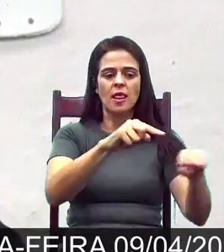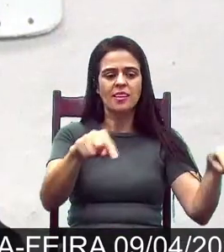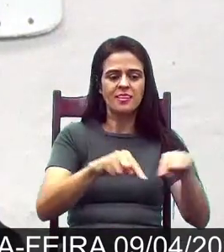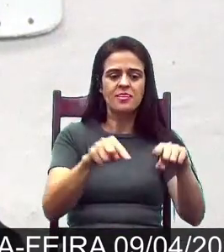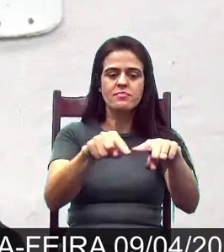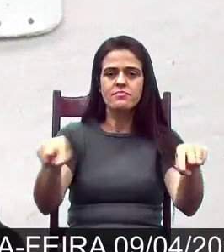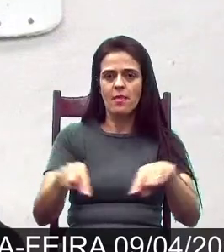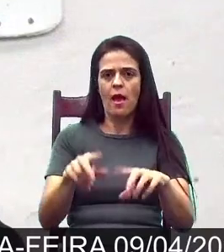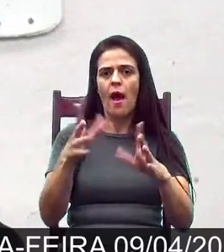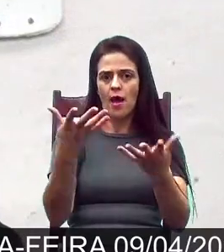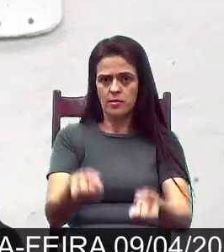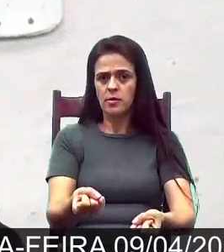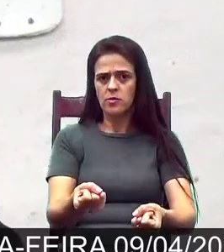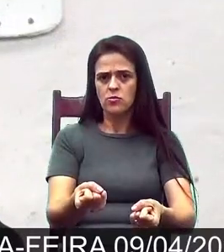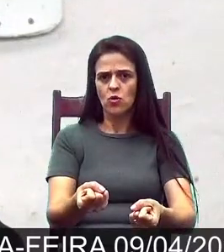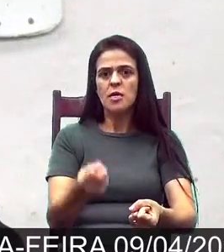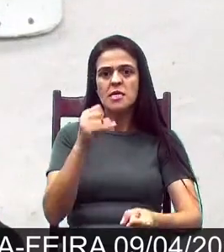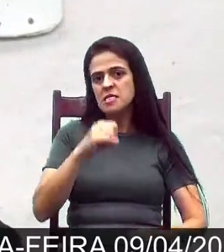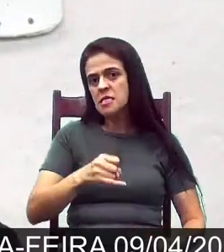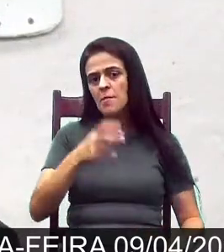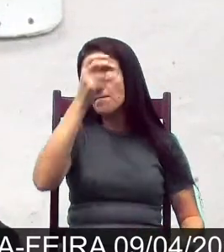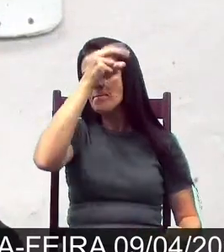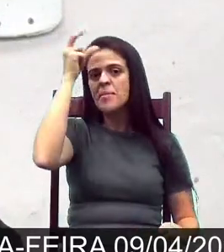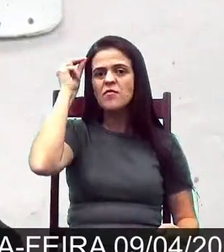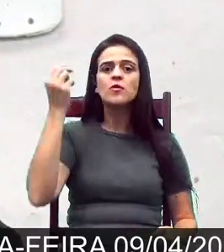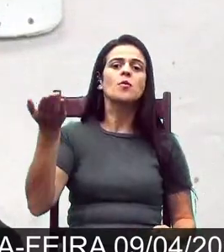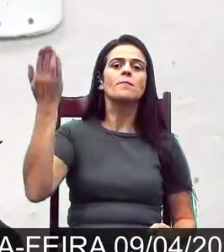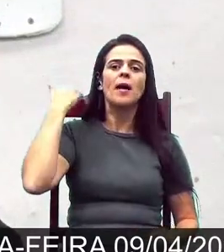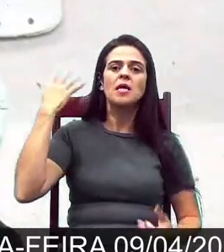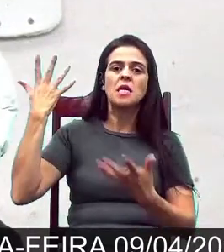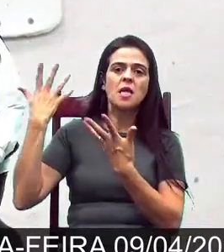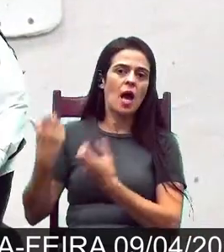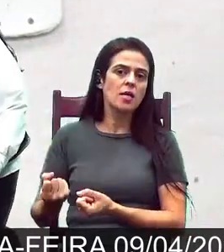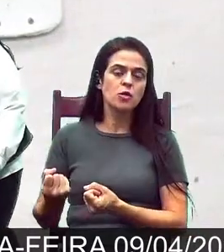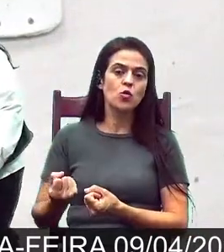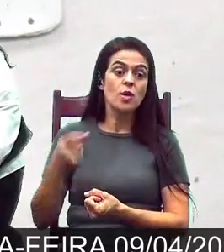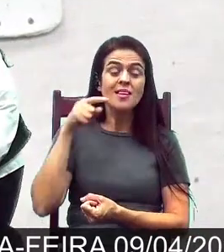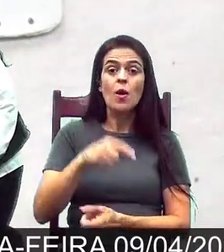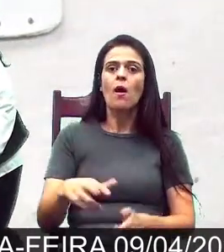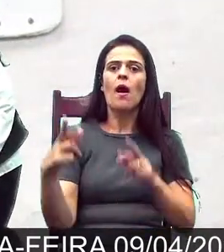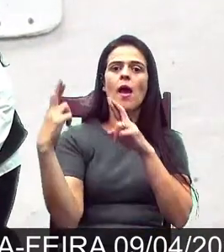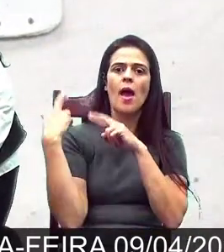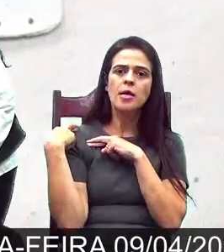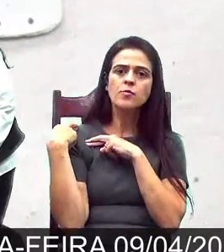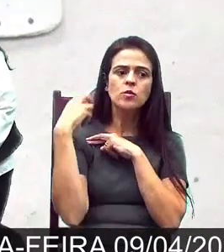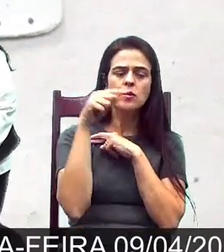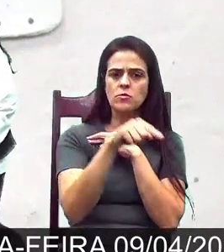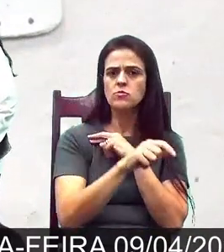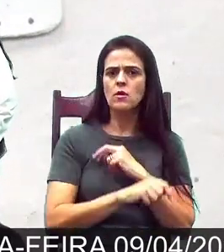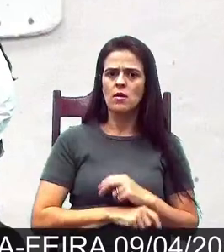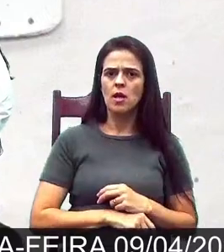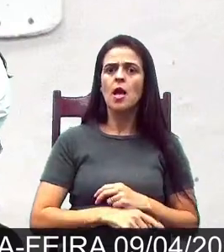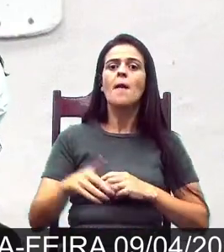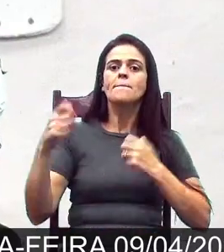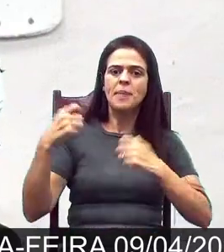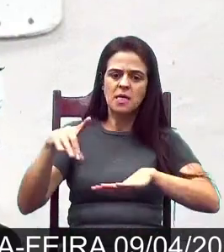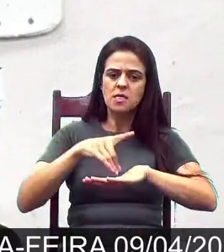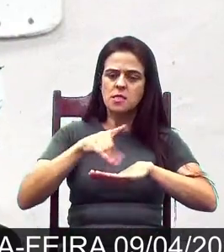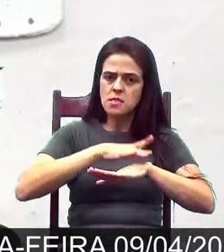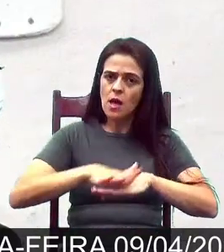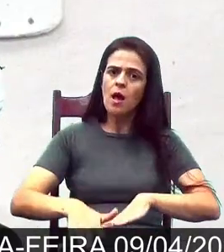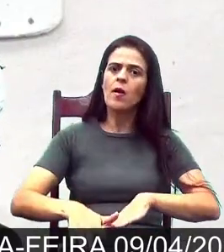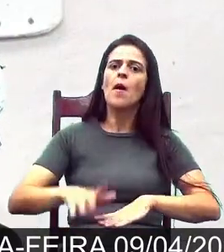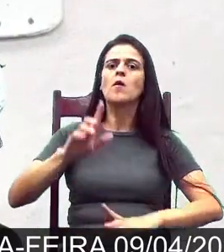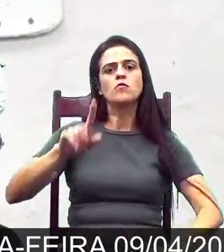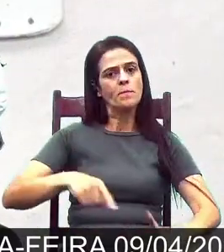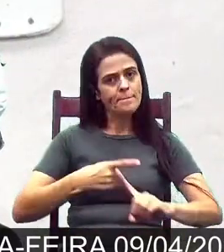né? Se a prefeitura cometeu isso, ela que agora assuma com suas responsabilidades e resolva com o loteador. Agora,